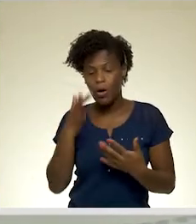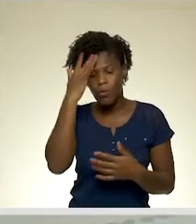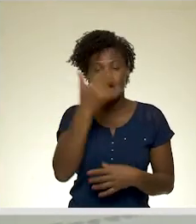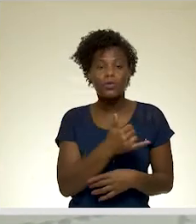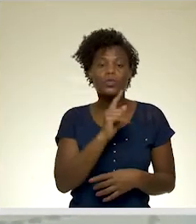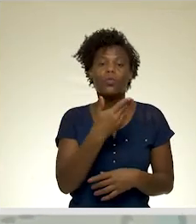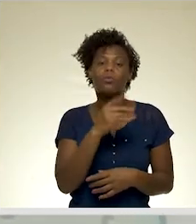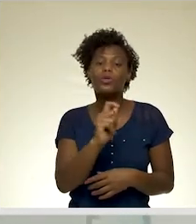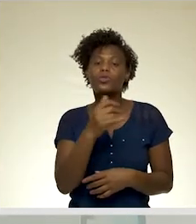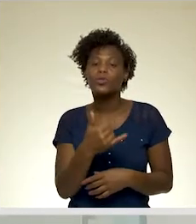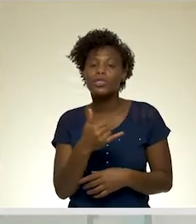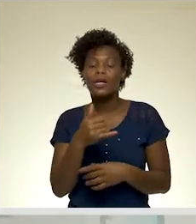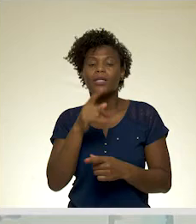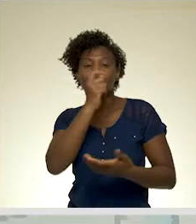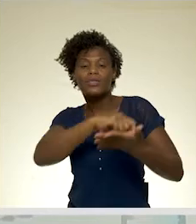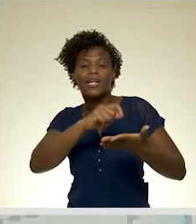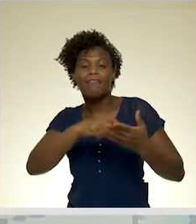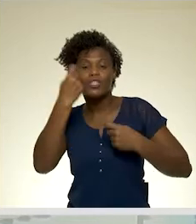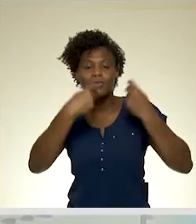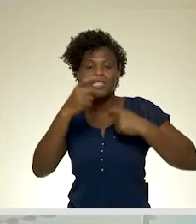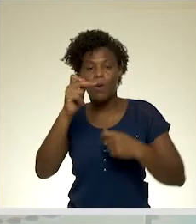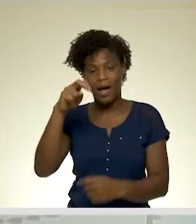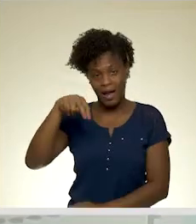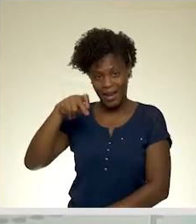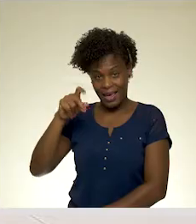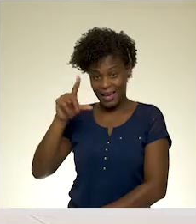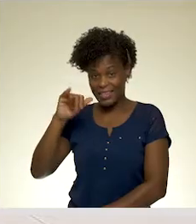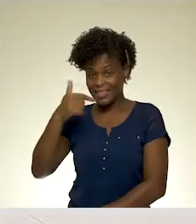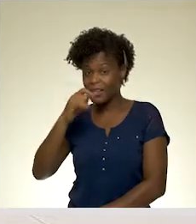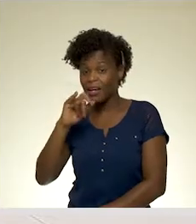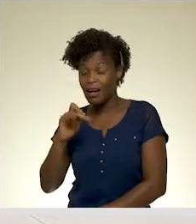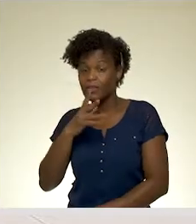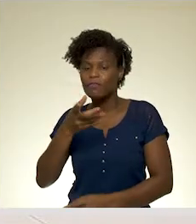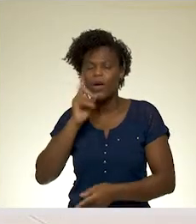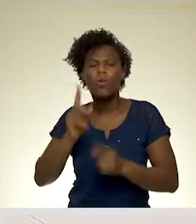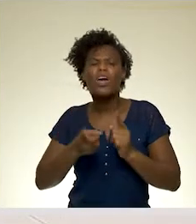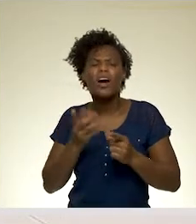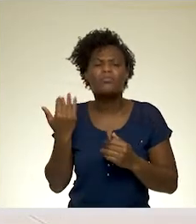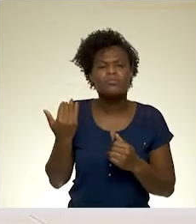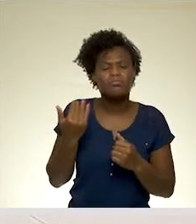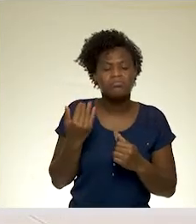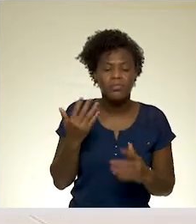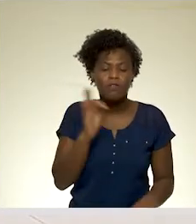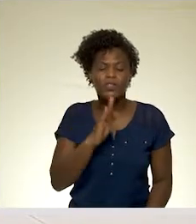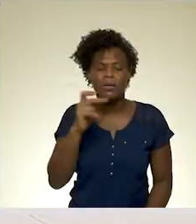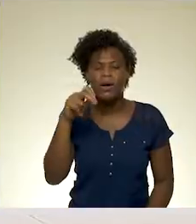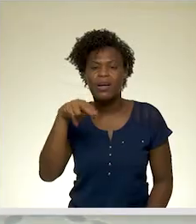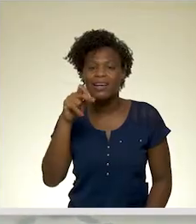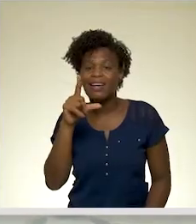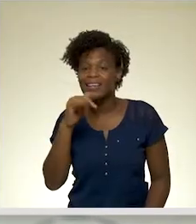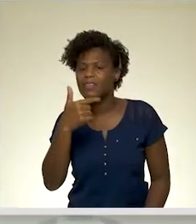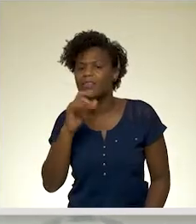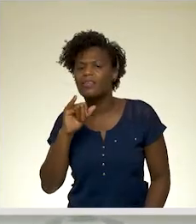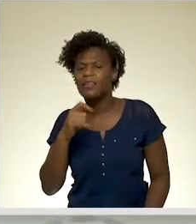2, 1.2. Escreve a expressão analítica da função. Pela definição, vimos que